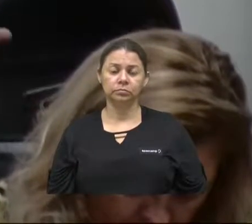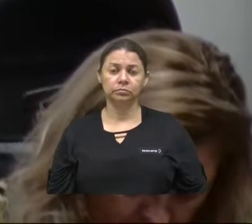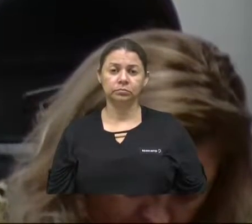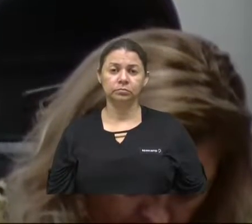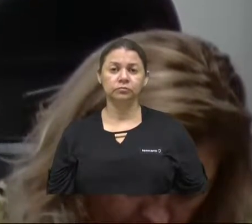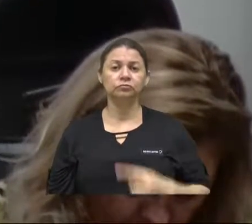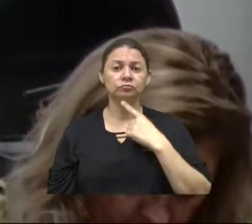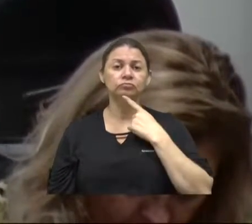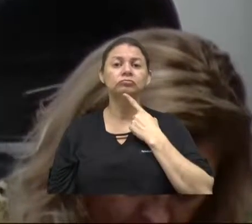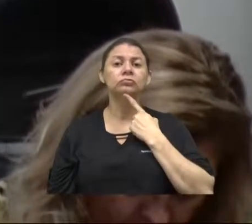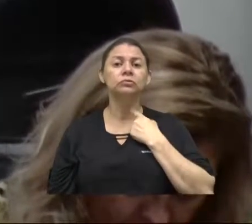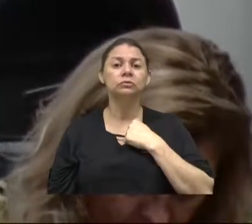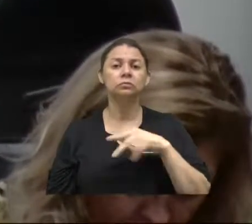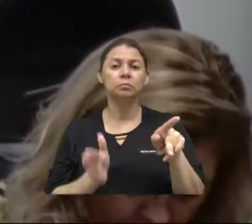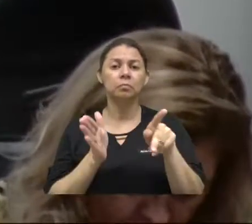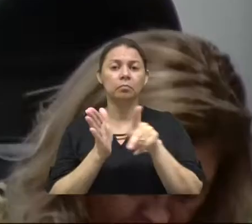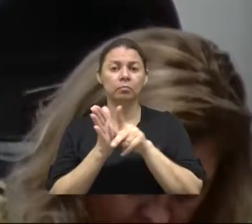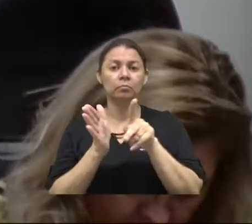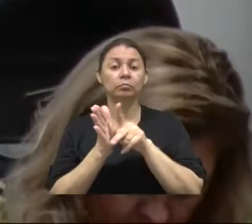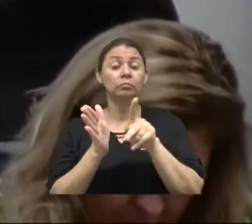porque